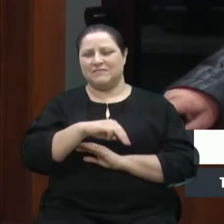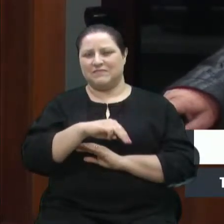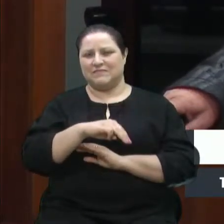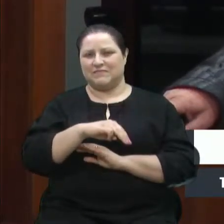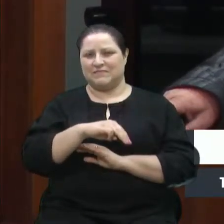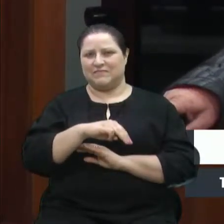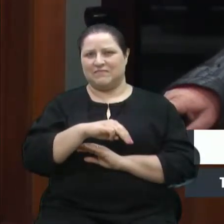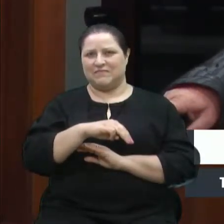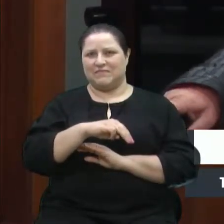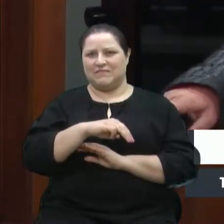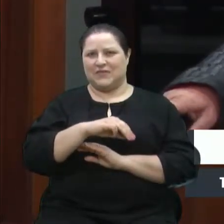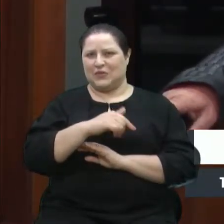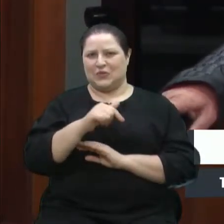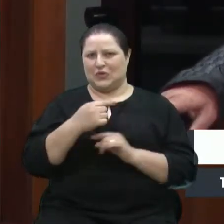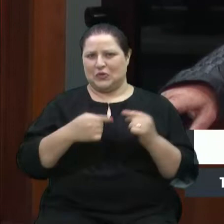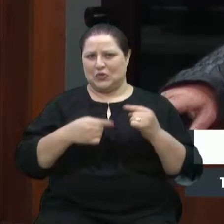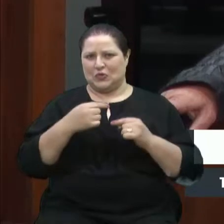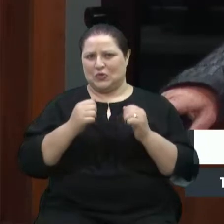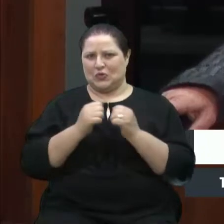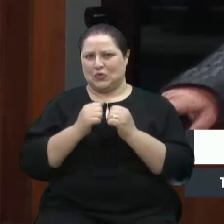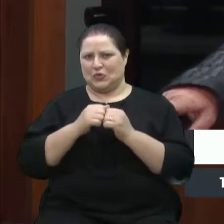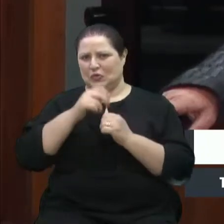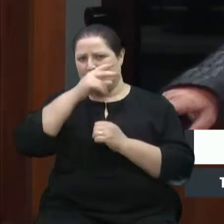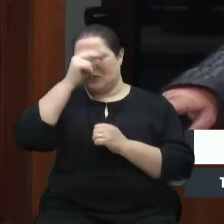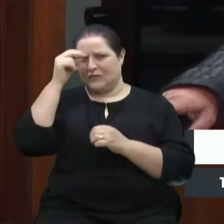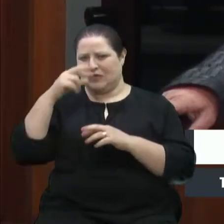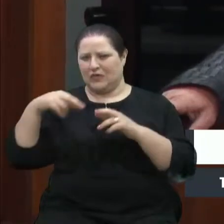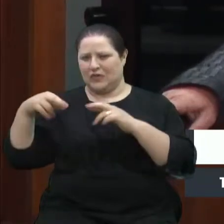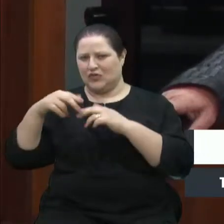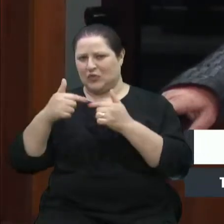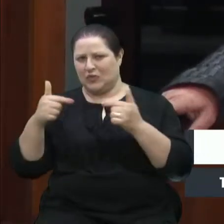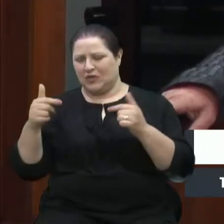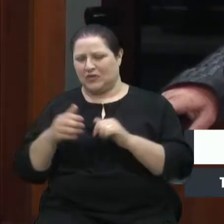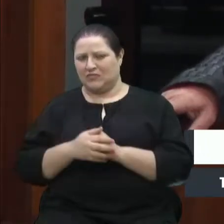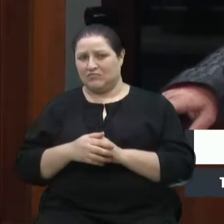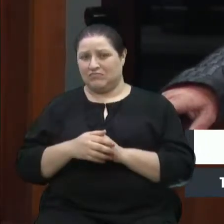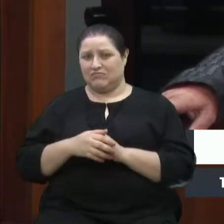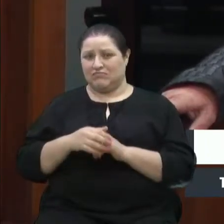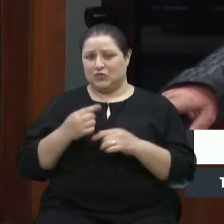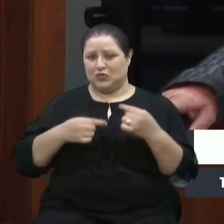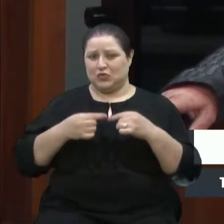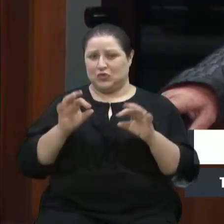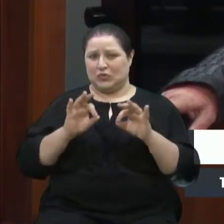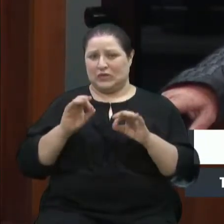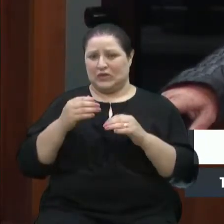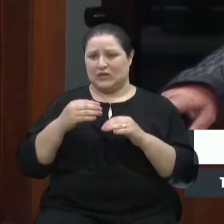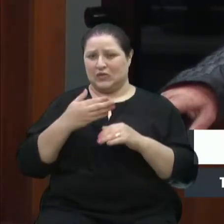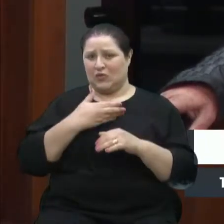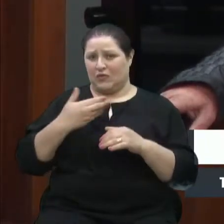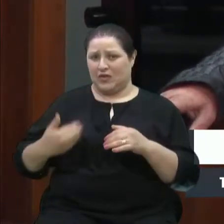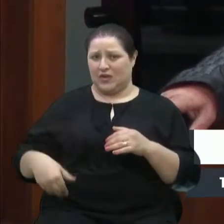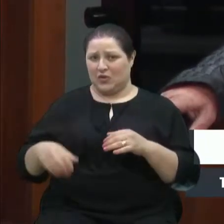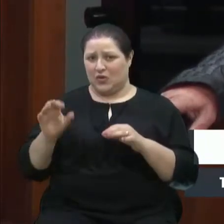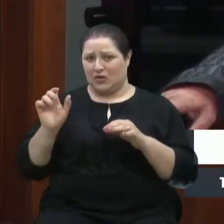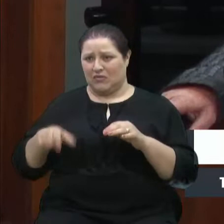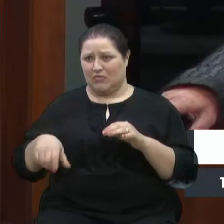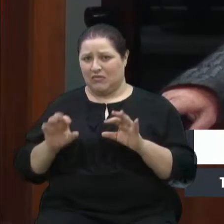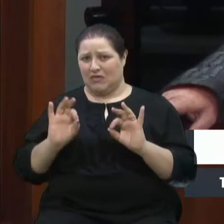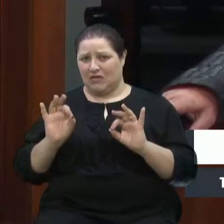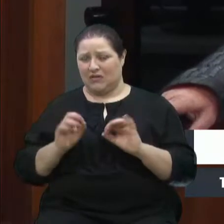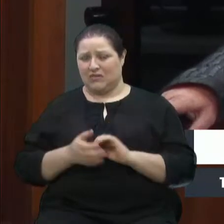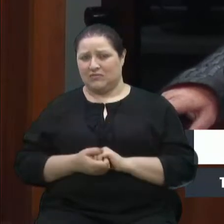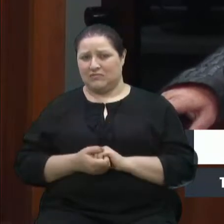não vai ser discutido com os prefeitos da região com os governadores não vai ser